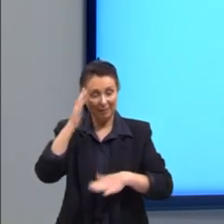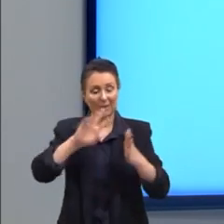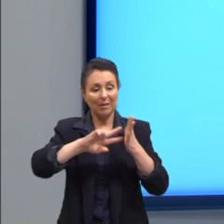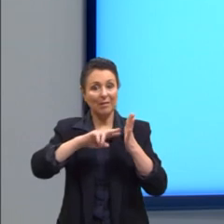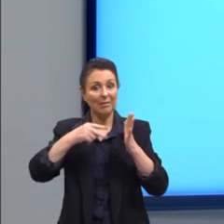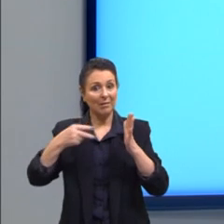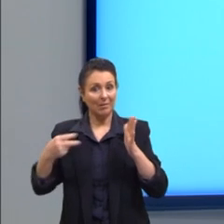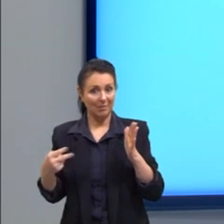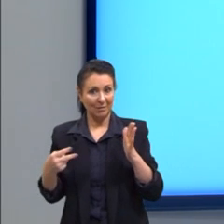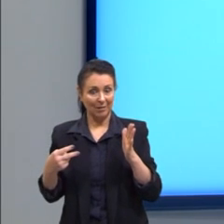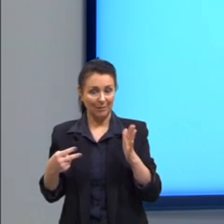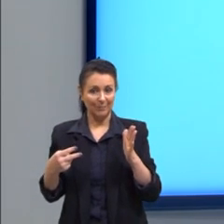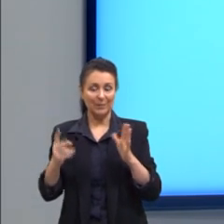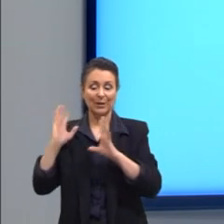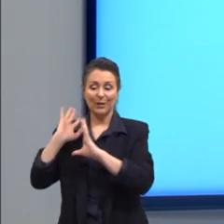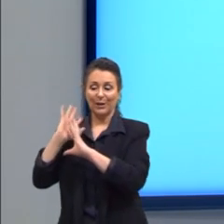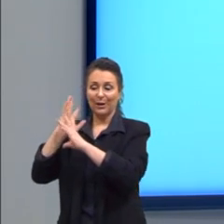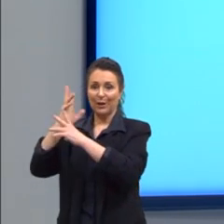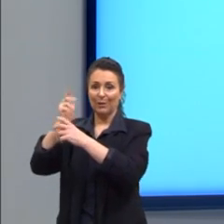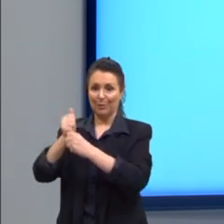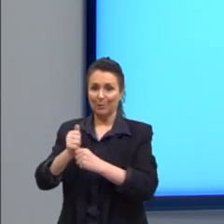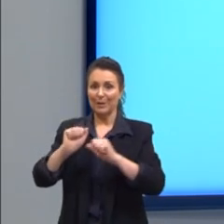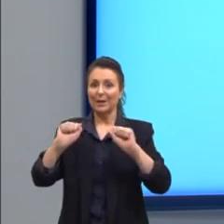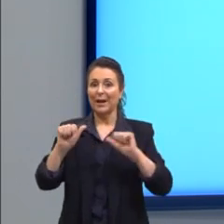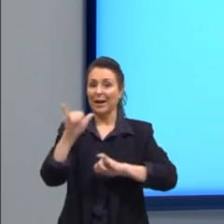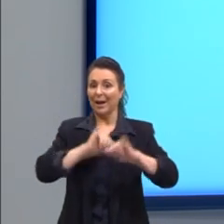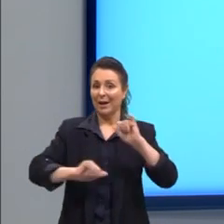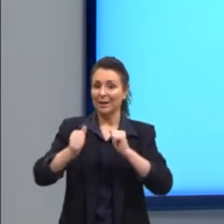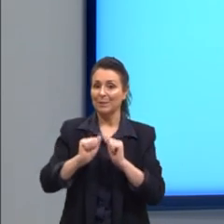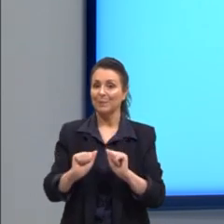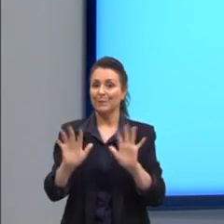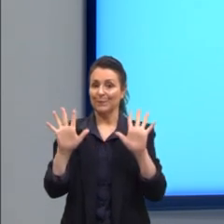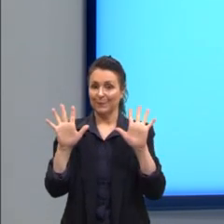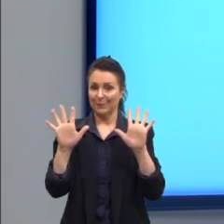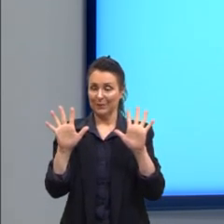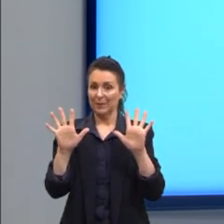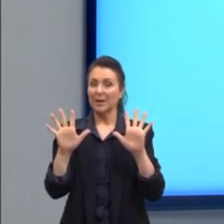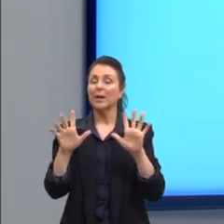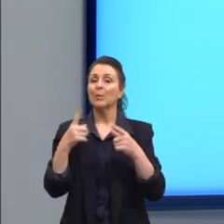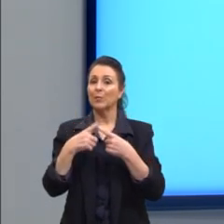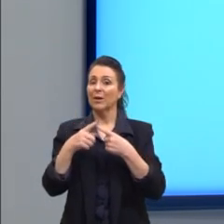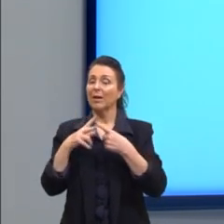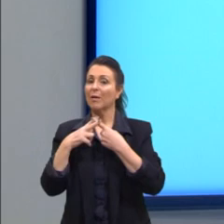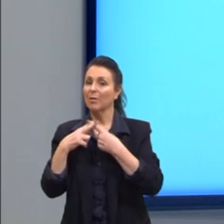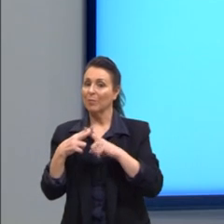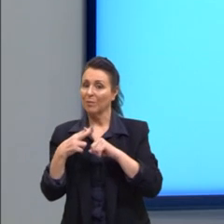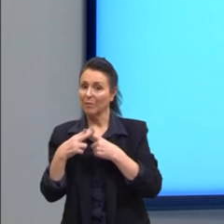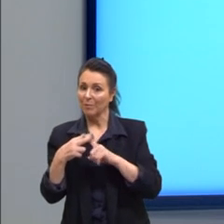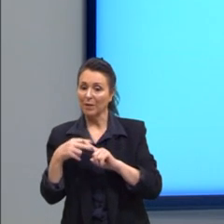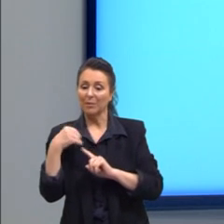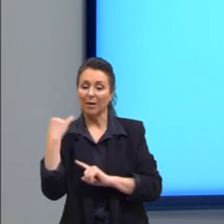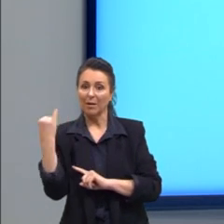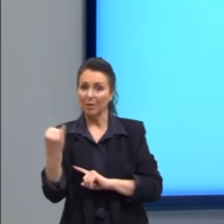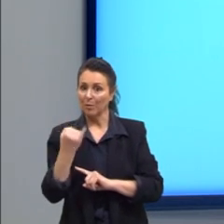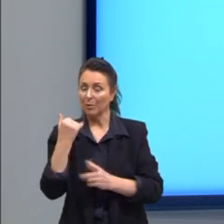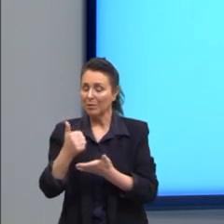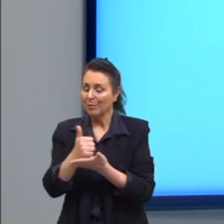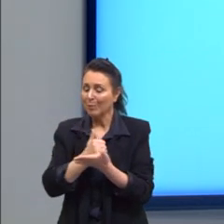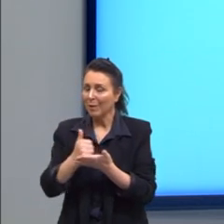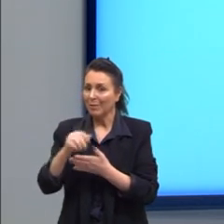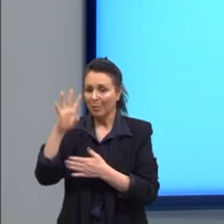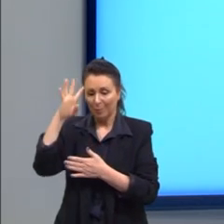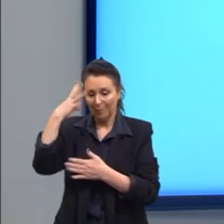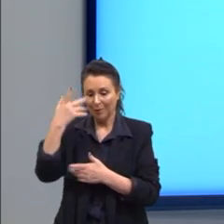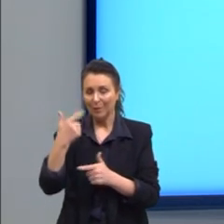aí voltamos lá na estequiometria que é estequiometria é uma ferramenta fundamental para resolver